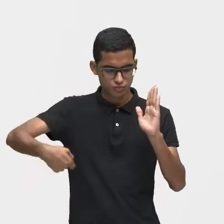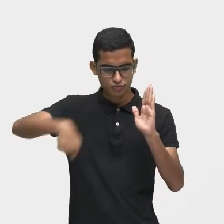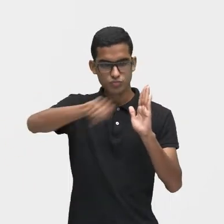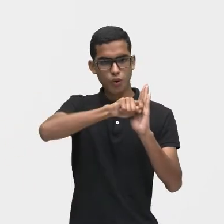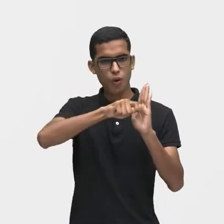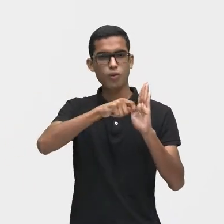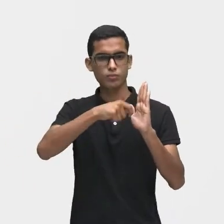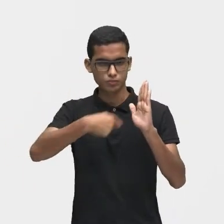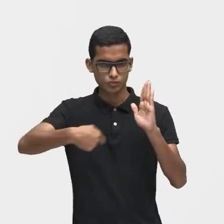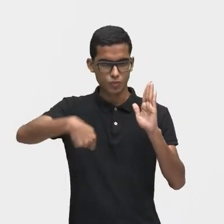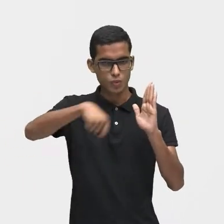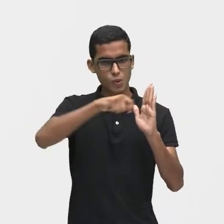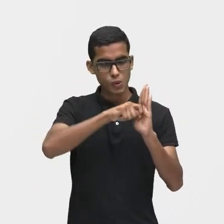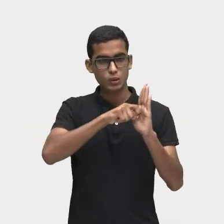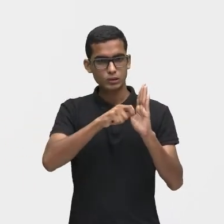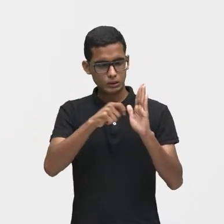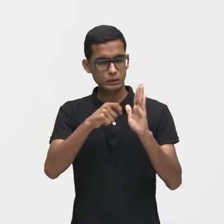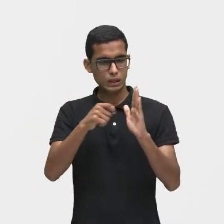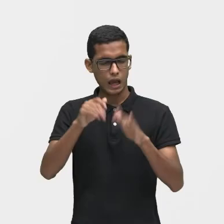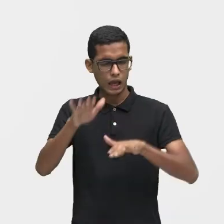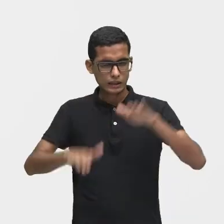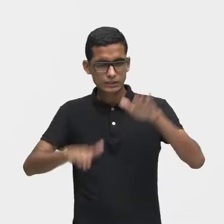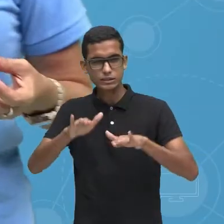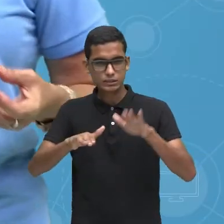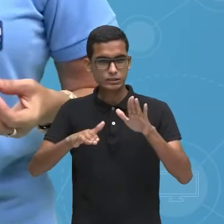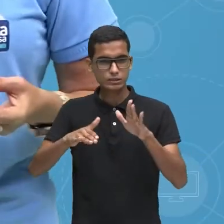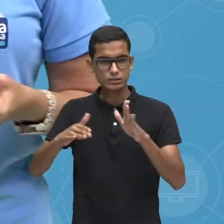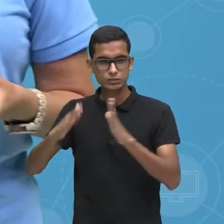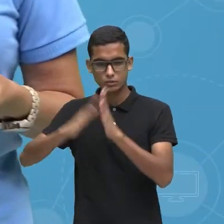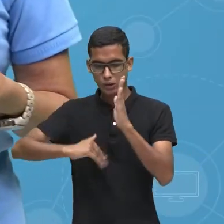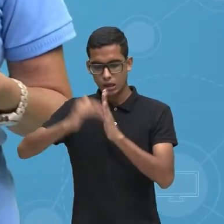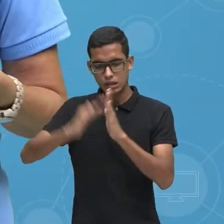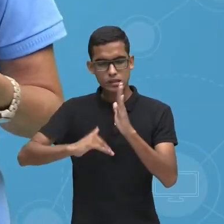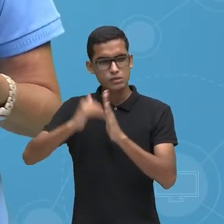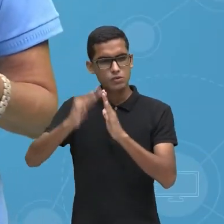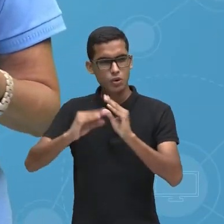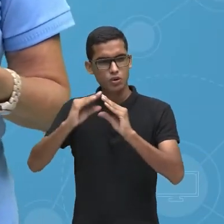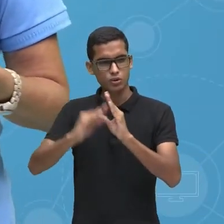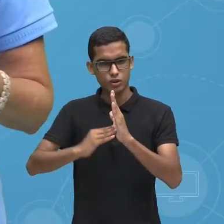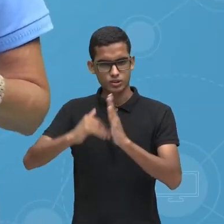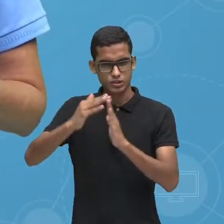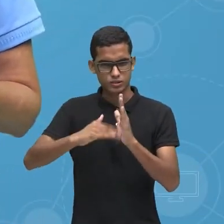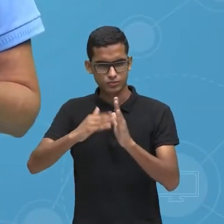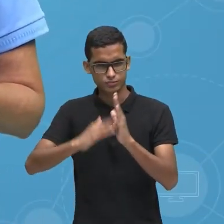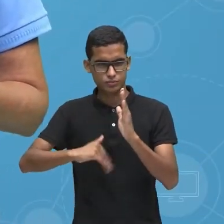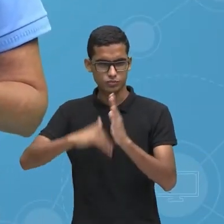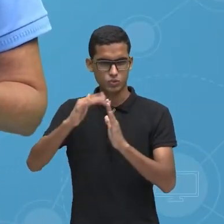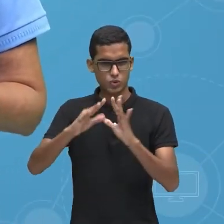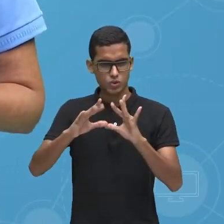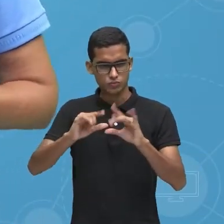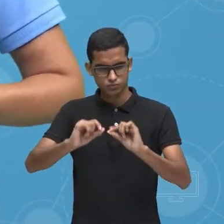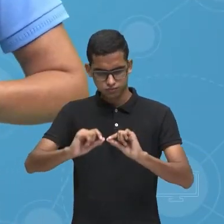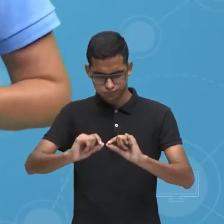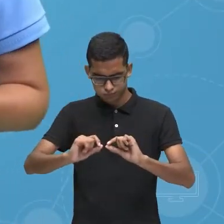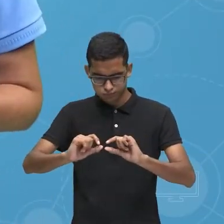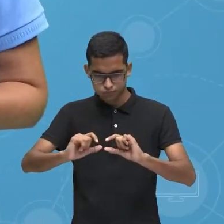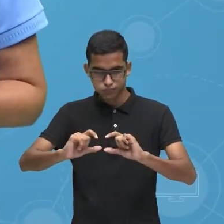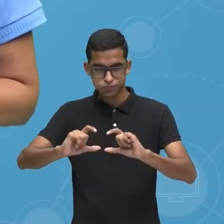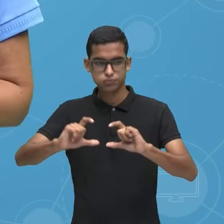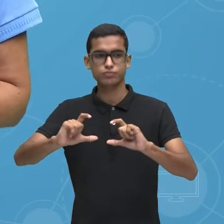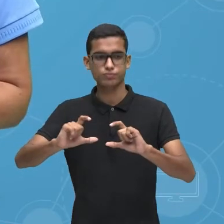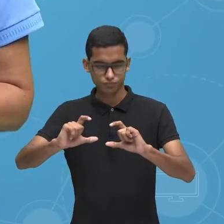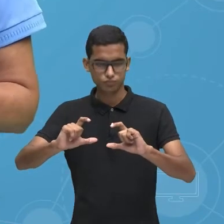fica bastante grossa. Então, o que vem ser essa espátula? É um material de pintura, como se